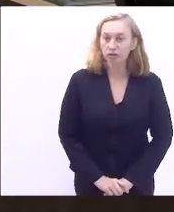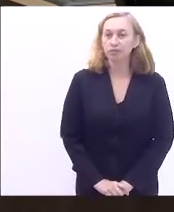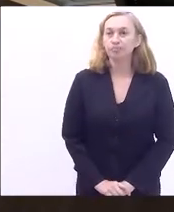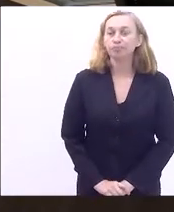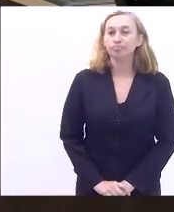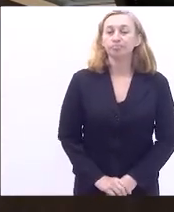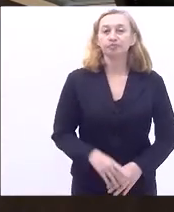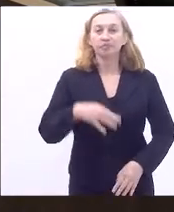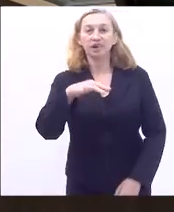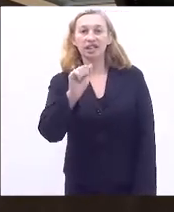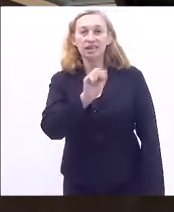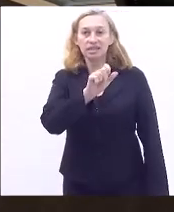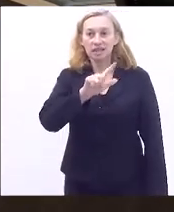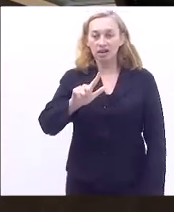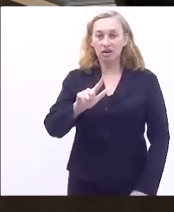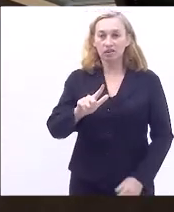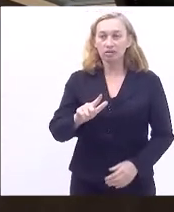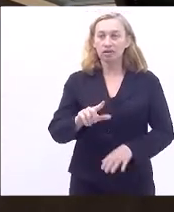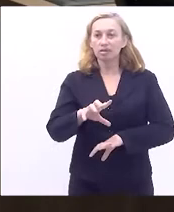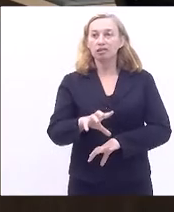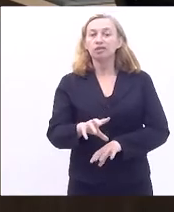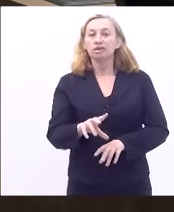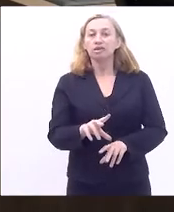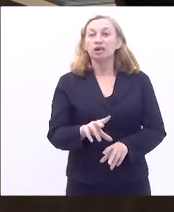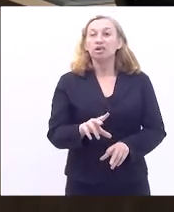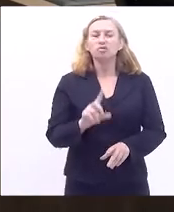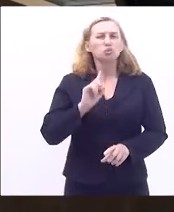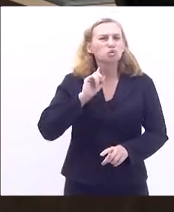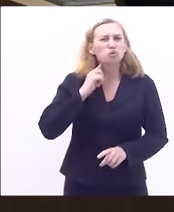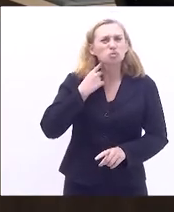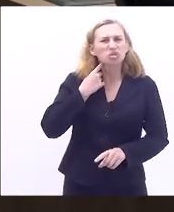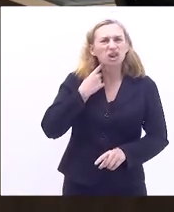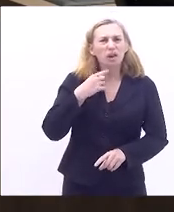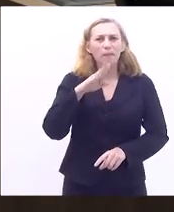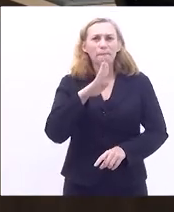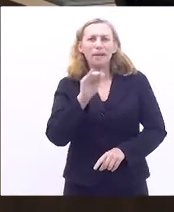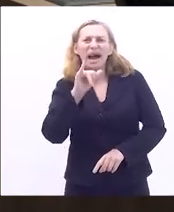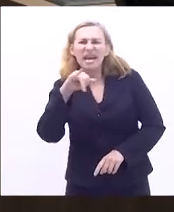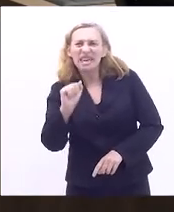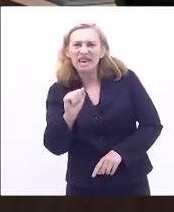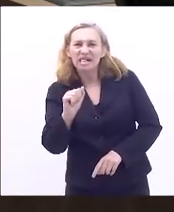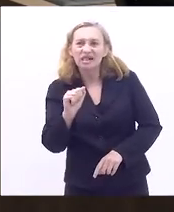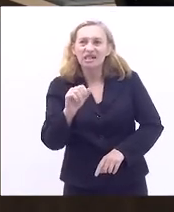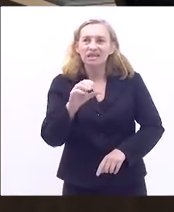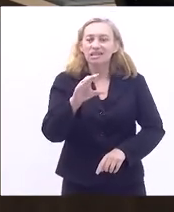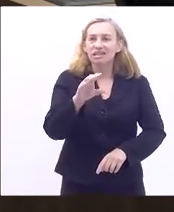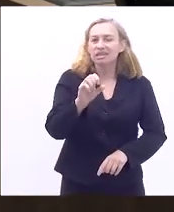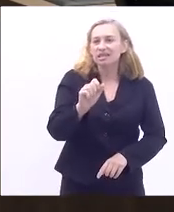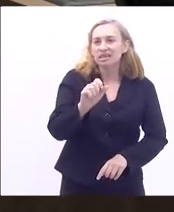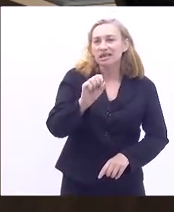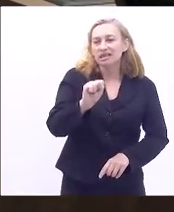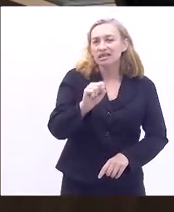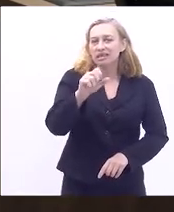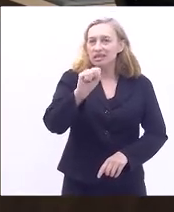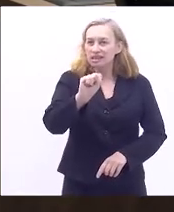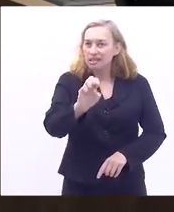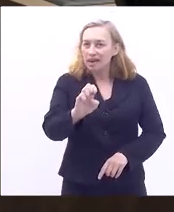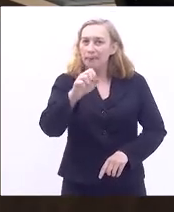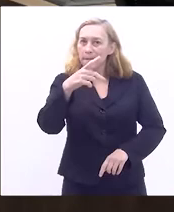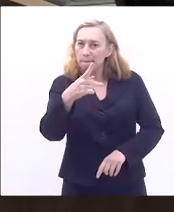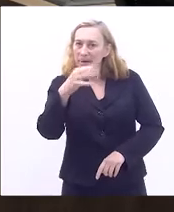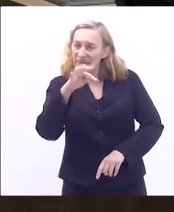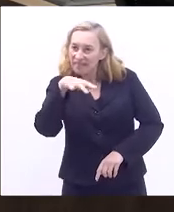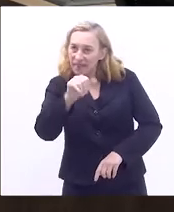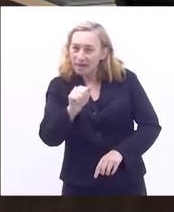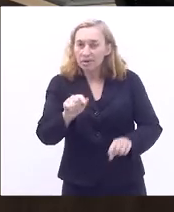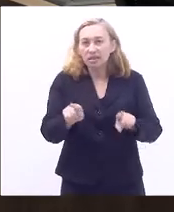manguezal, com a contaminação da Baía de Sepetiba, com a contaminação do ar que está acontecendo em